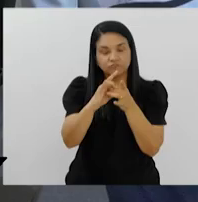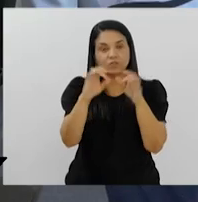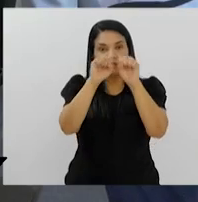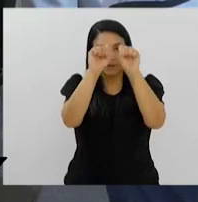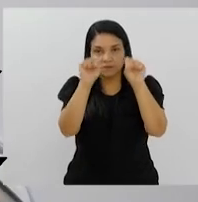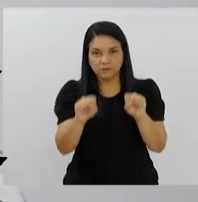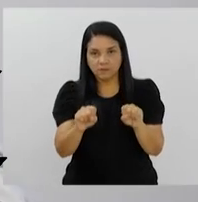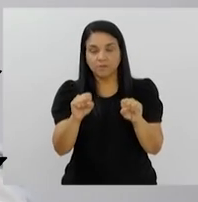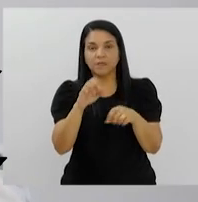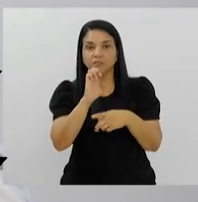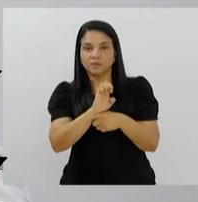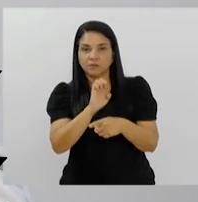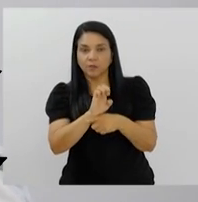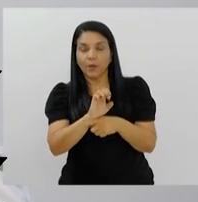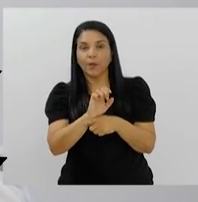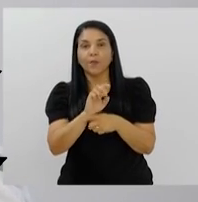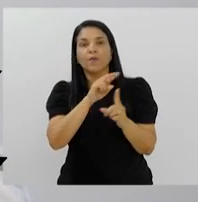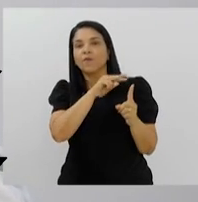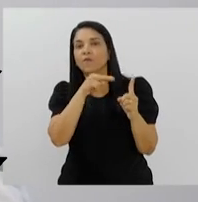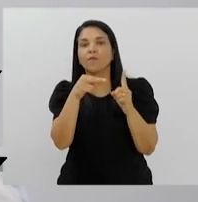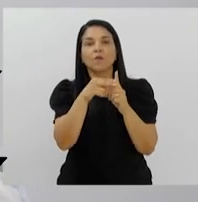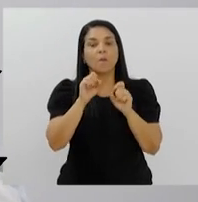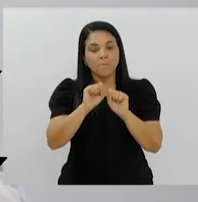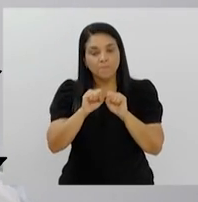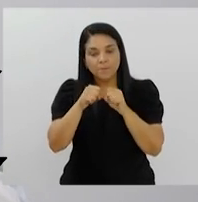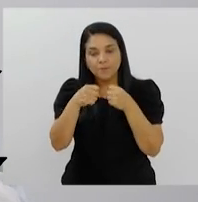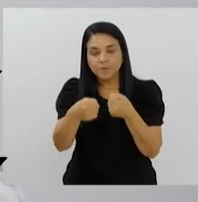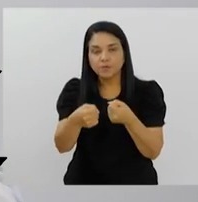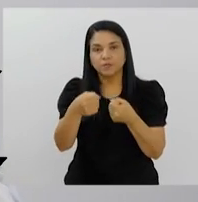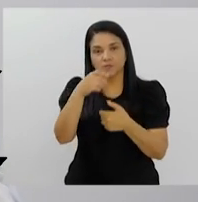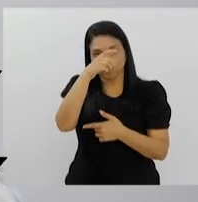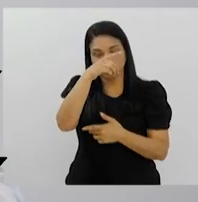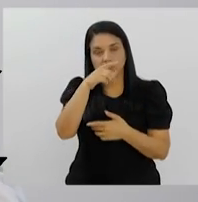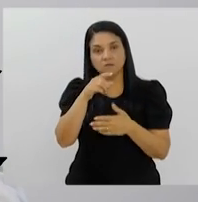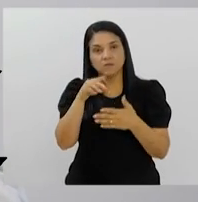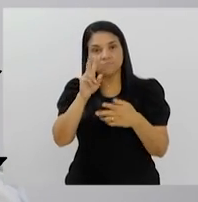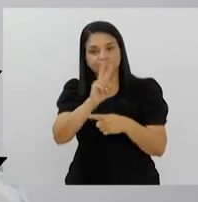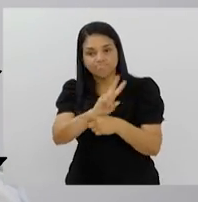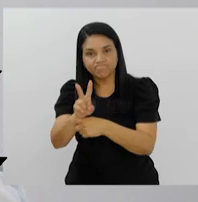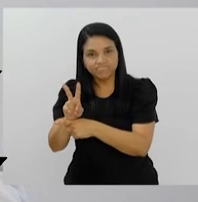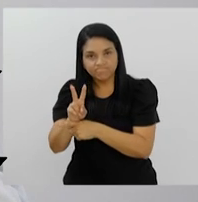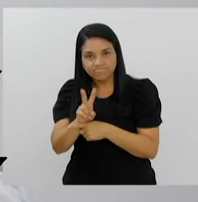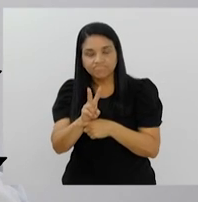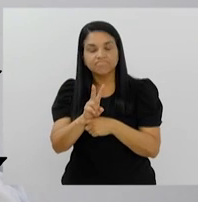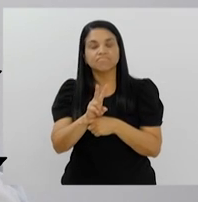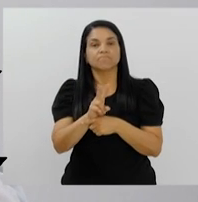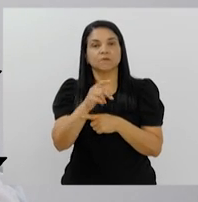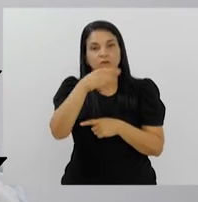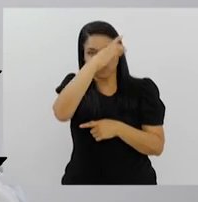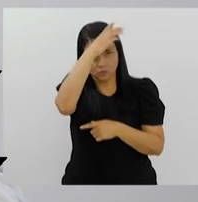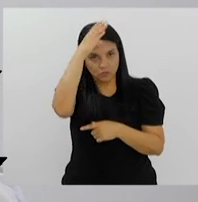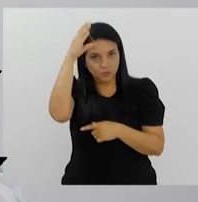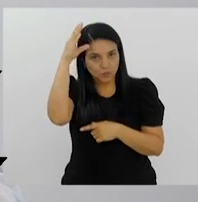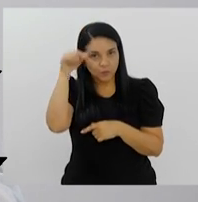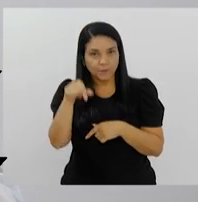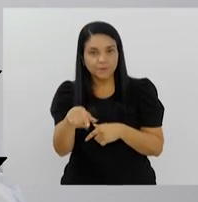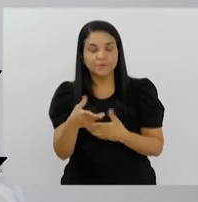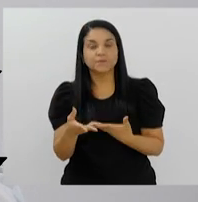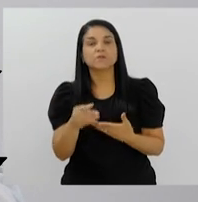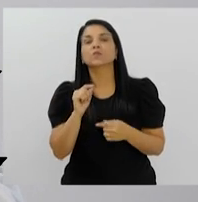que Visa proteger e defender o consumidor no que se refere